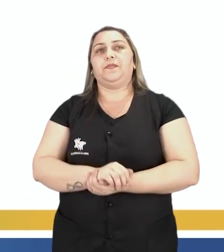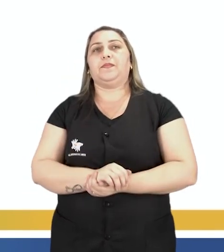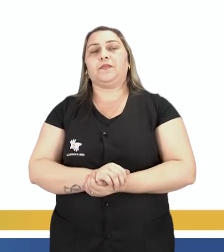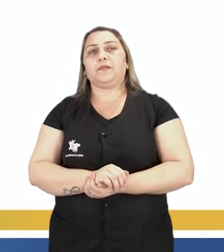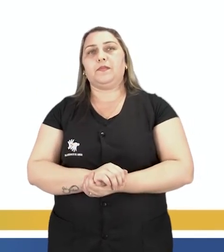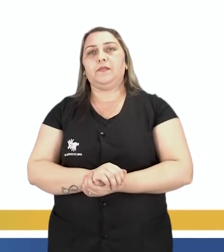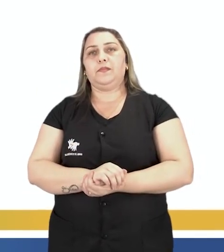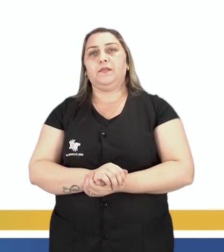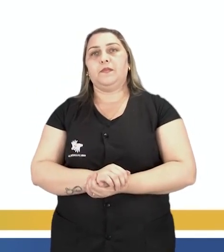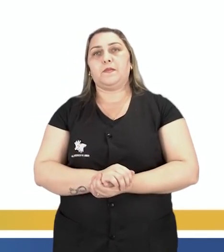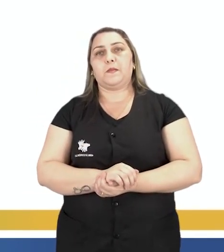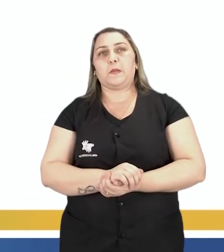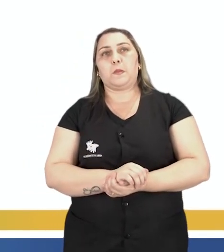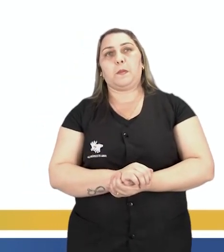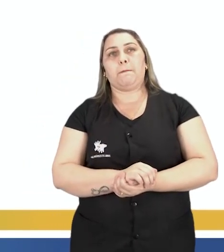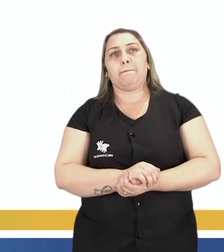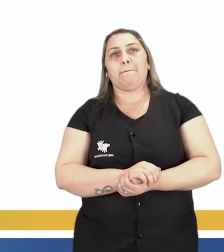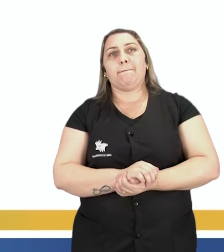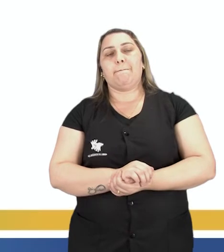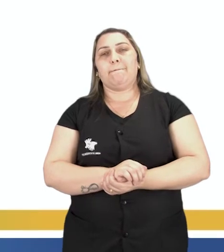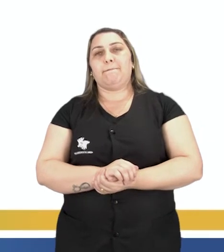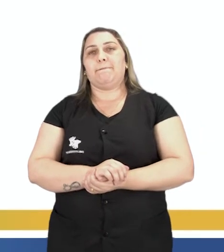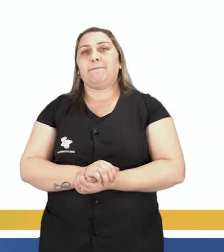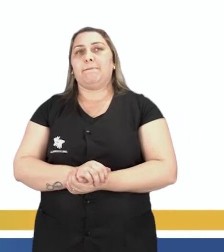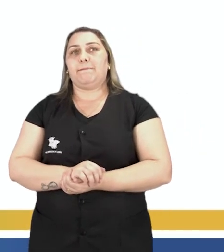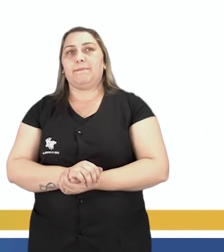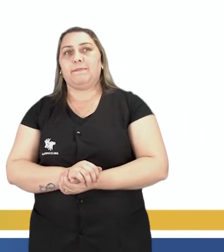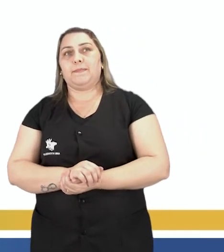em relação a essa mídia quanto a nós?